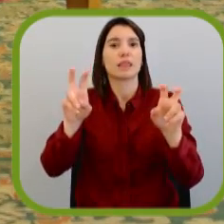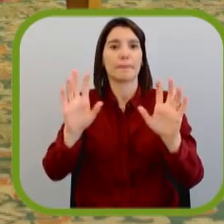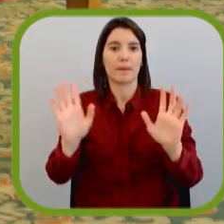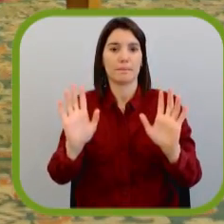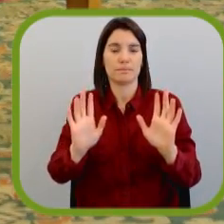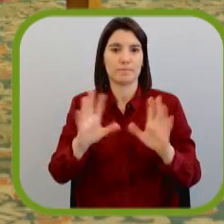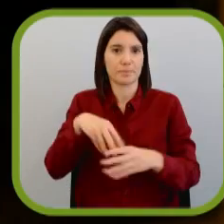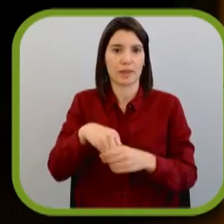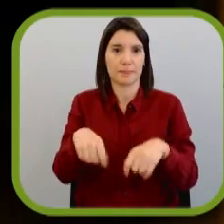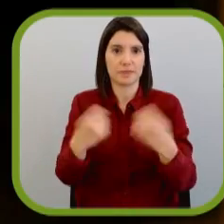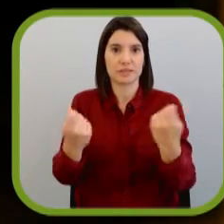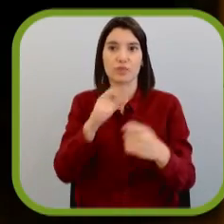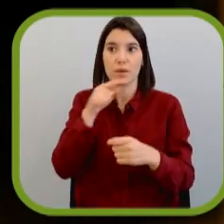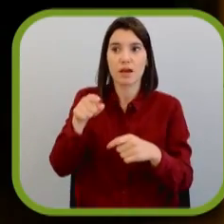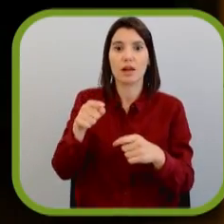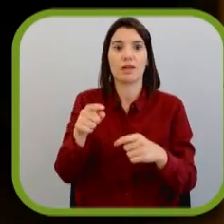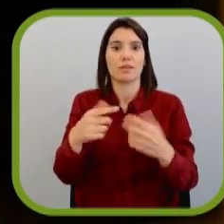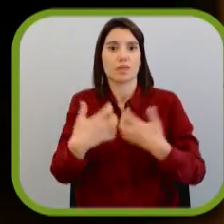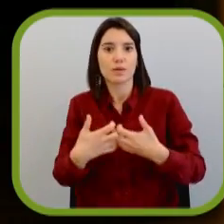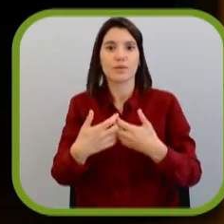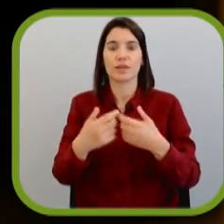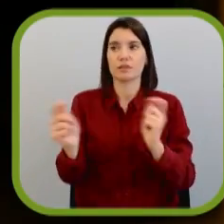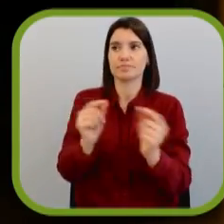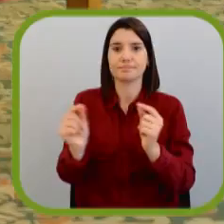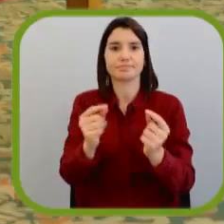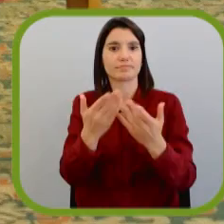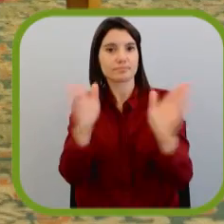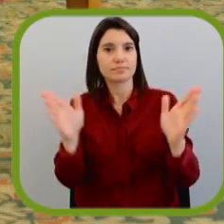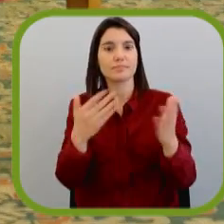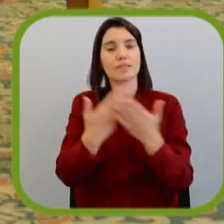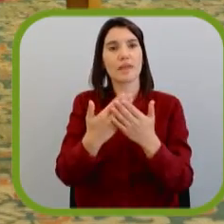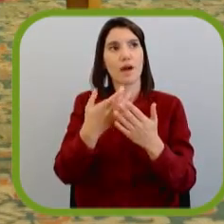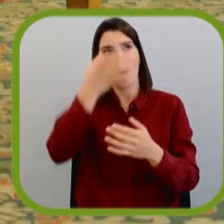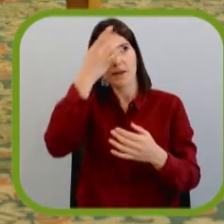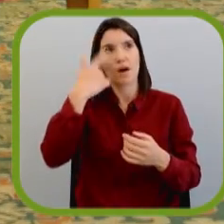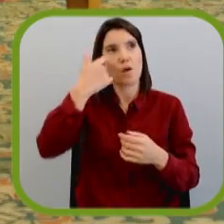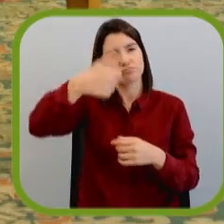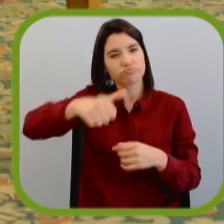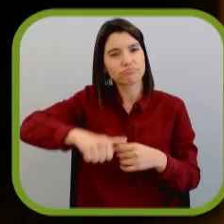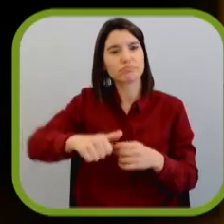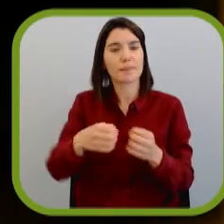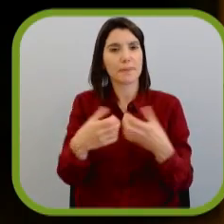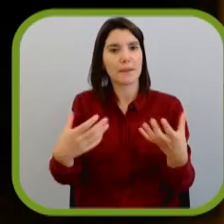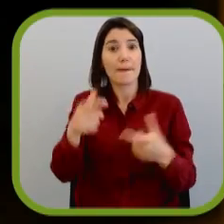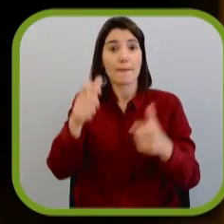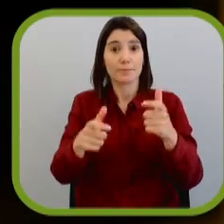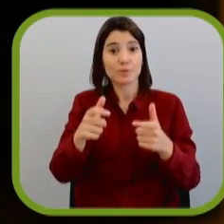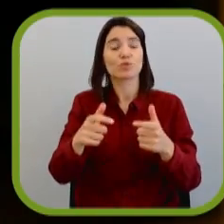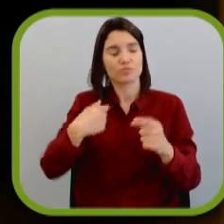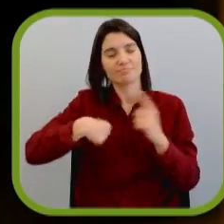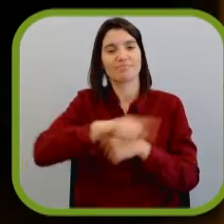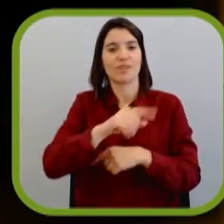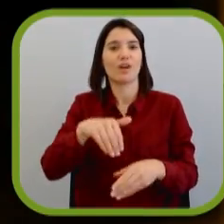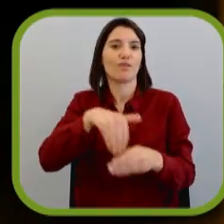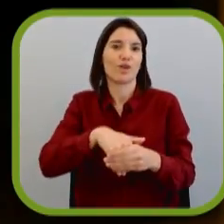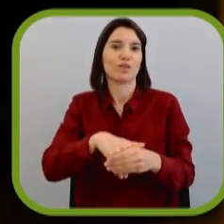a ser partidário, onde podem tirar todas as dúvidas, discutir abertamente e aumentar o pensamento crítico, que eu acho que depois vai fazer com que as pessoas saiam